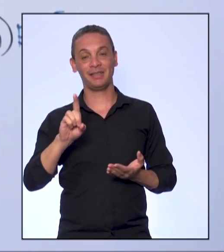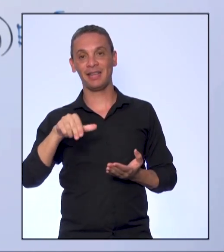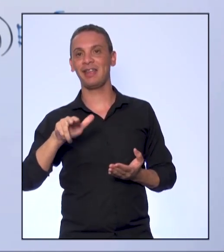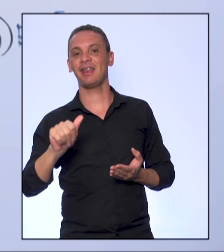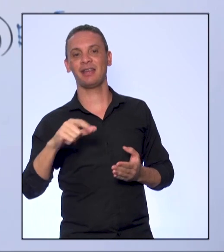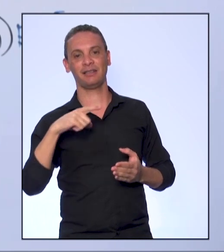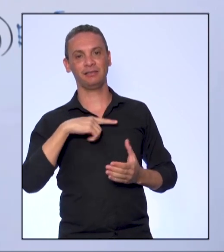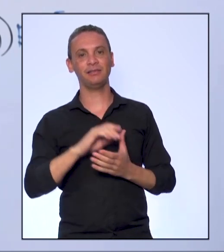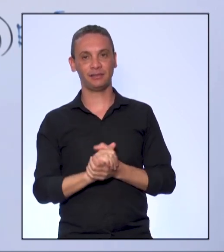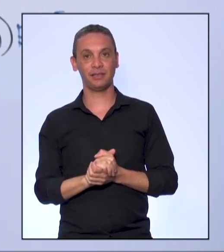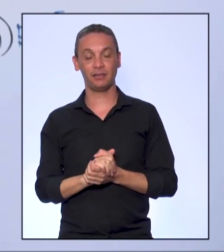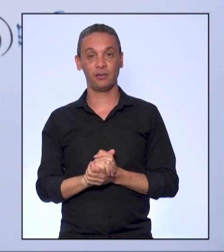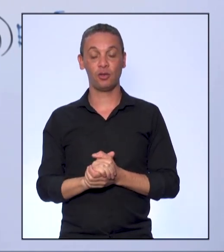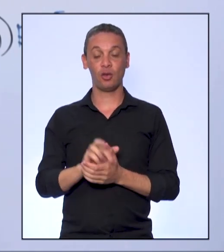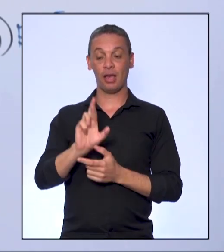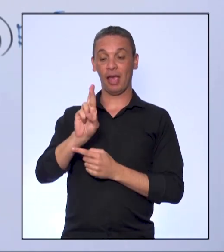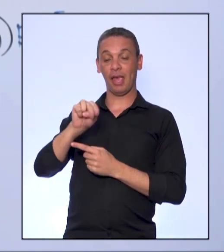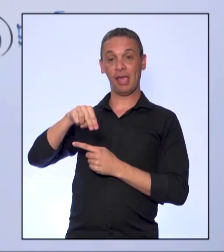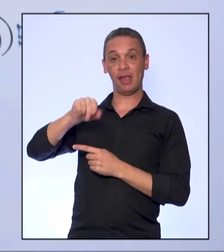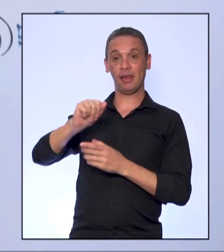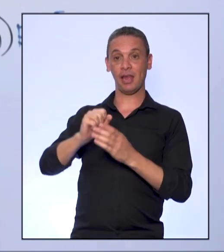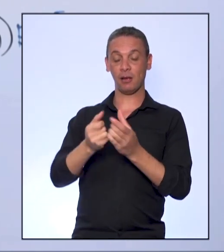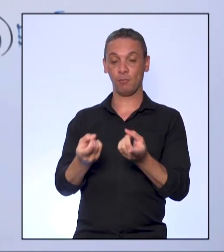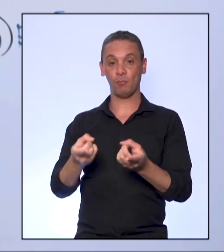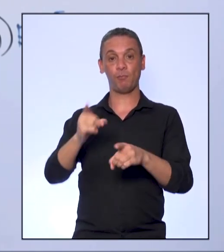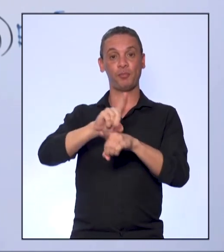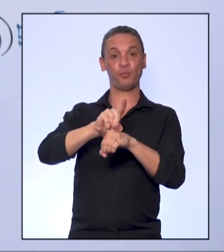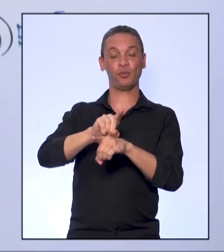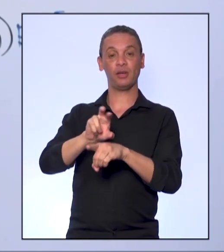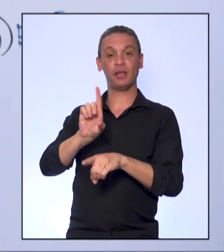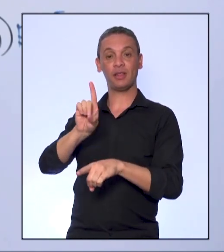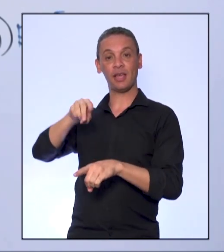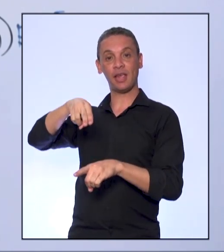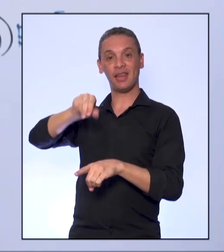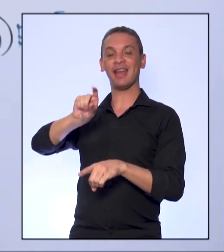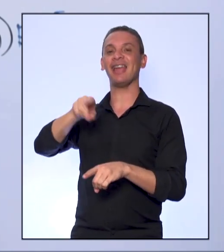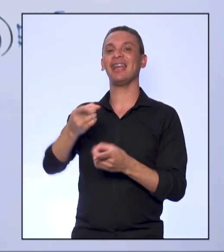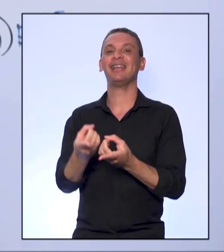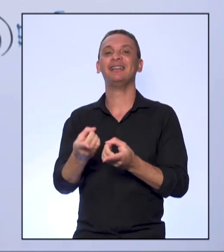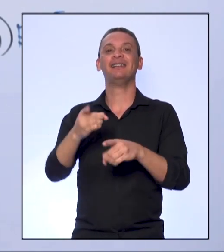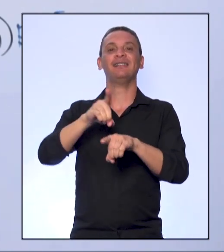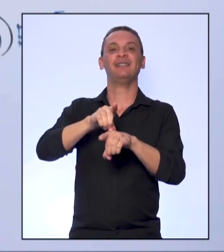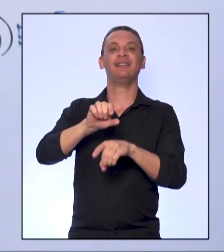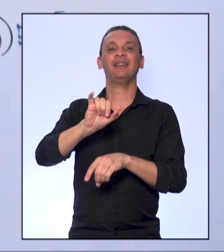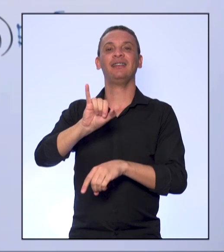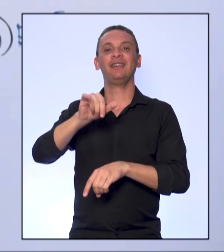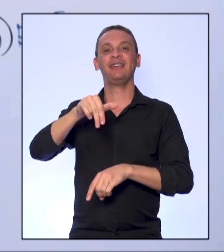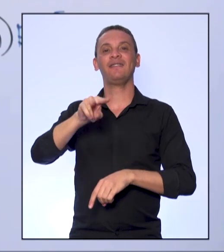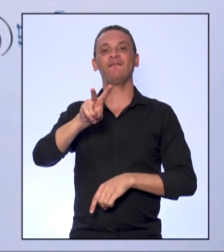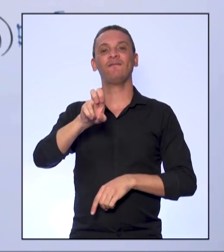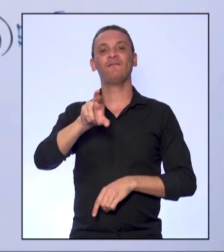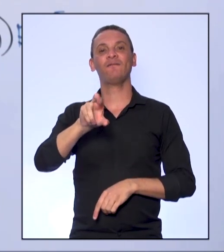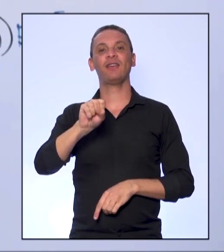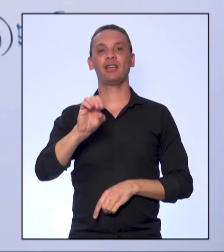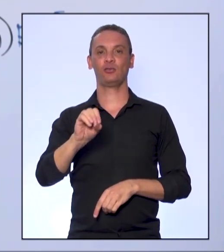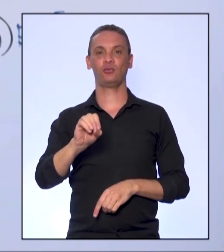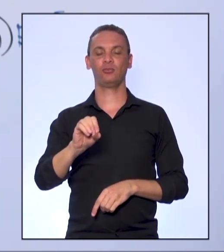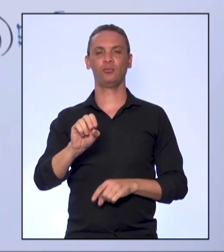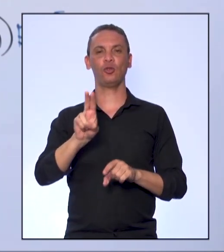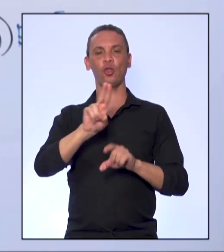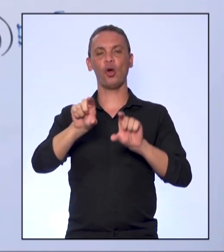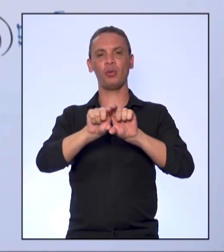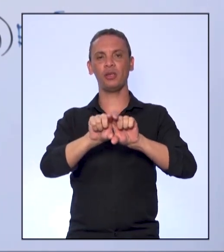RNA produz um DNA, a gente diz que isso é inverso. A gente chama isso de transcrição reversa. No